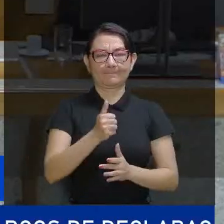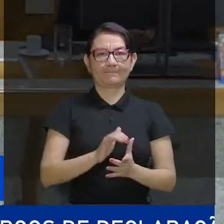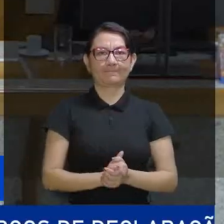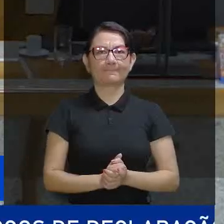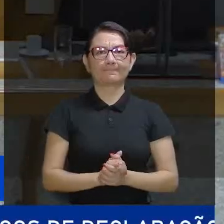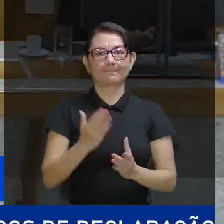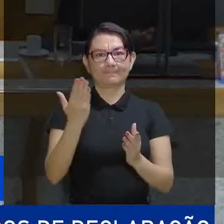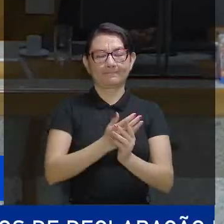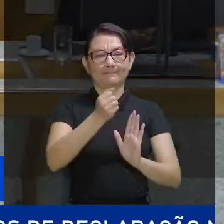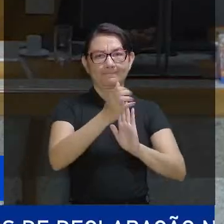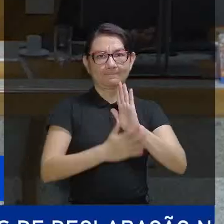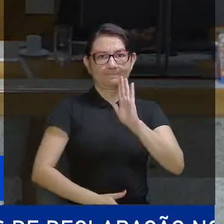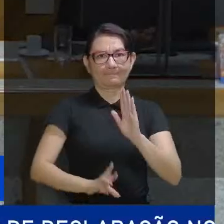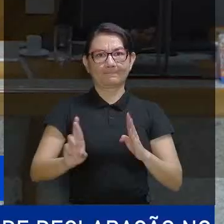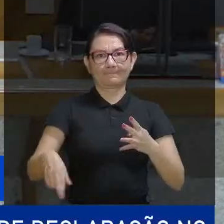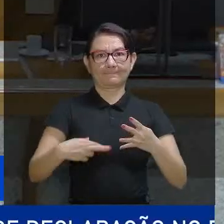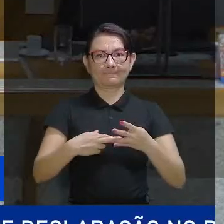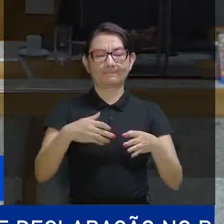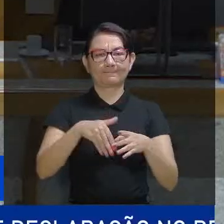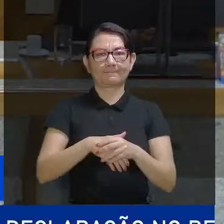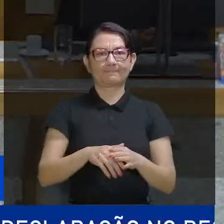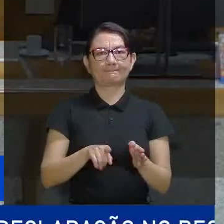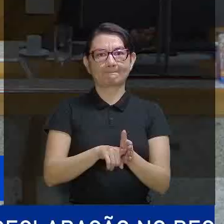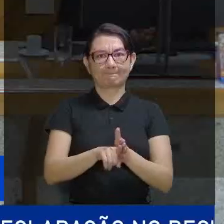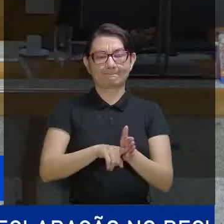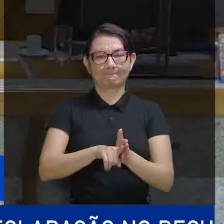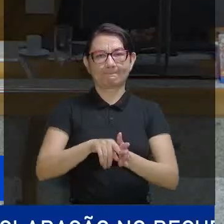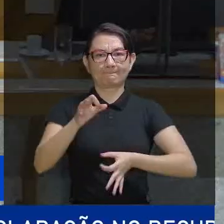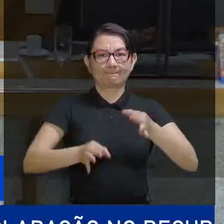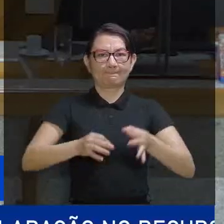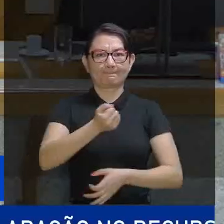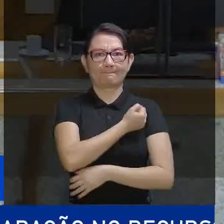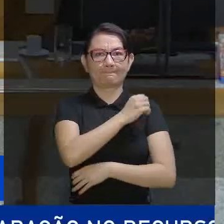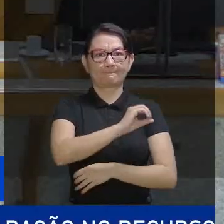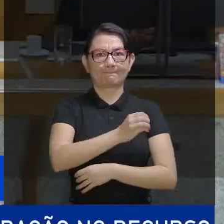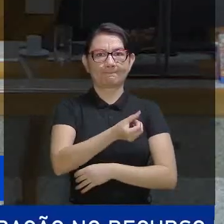de declaração no recurso eleitoral na ação de investigação judicial número